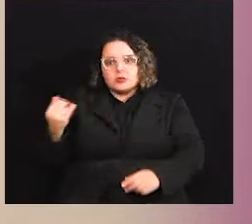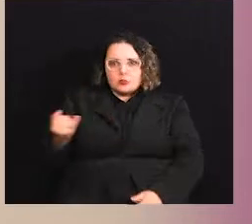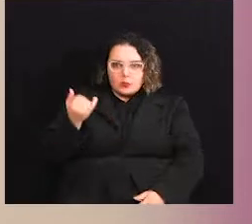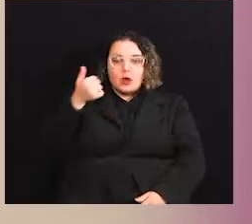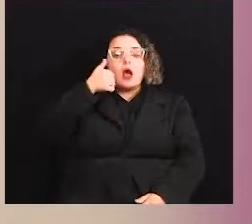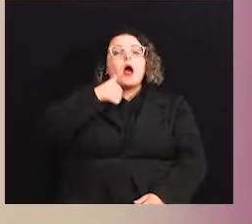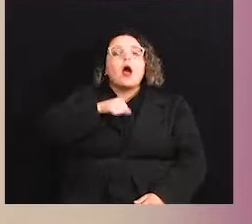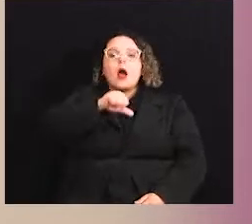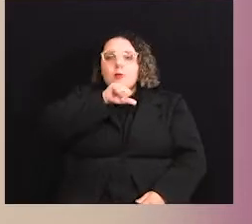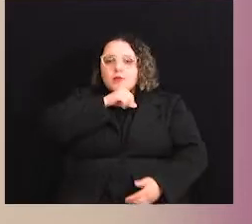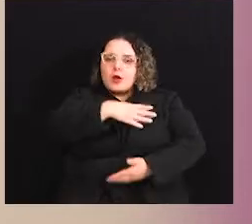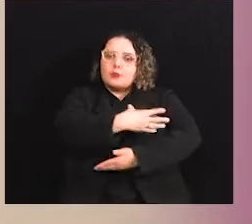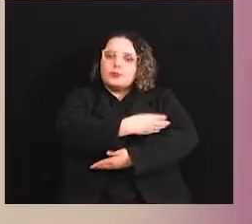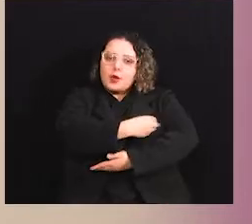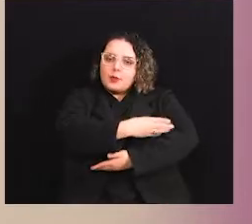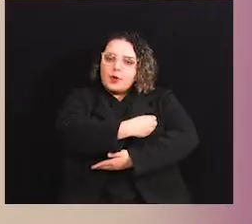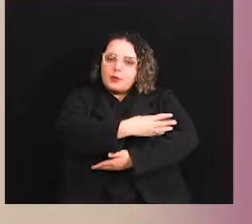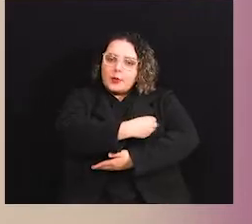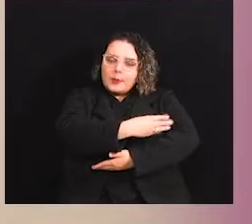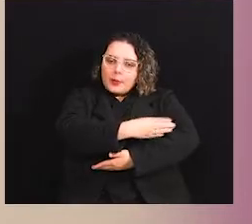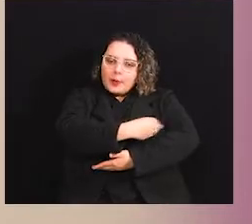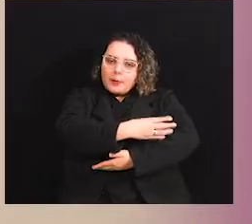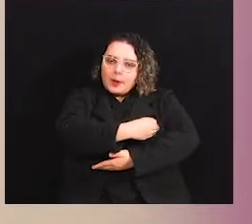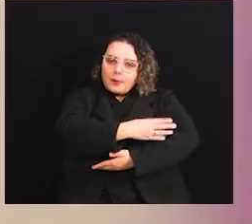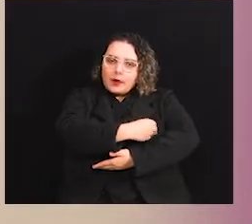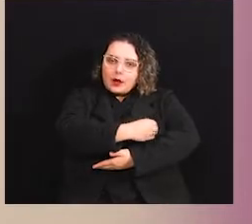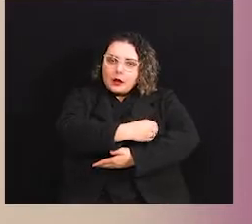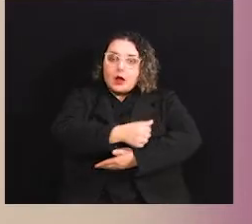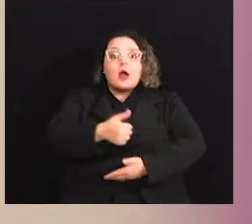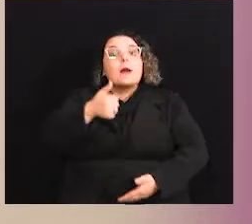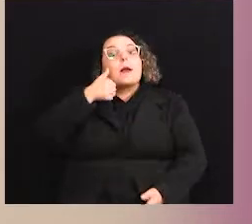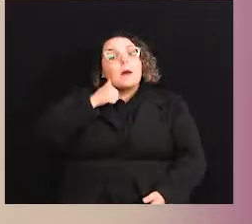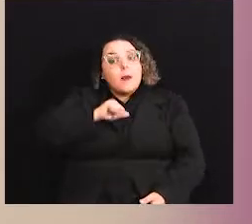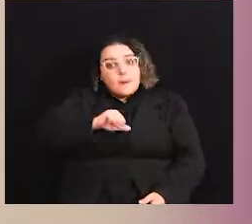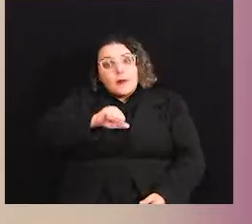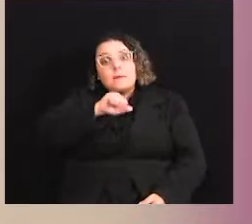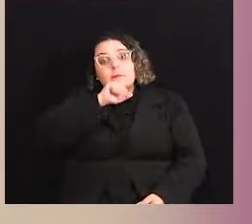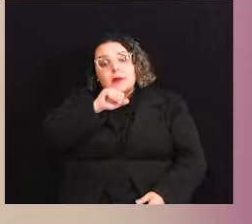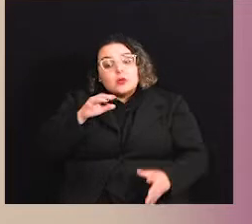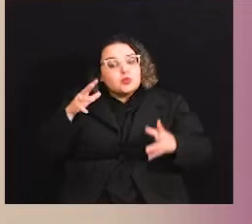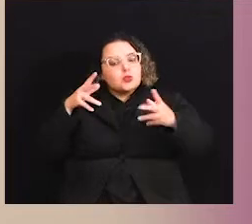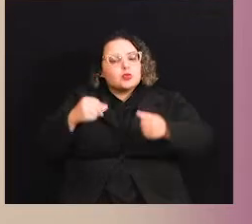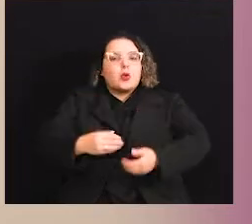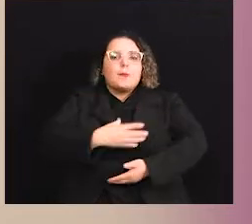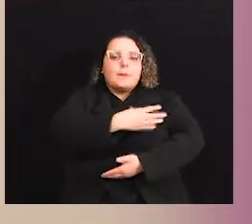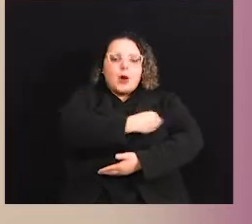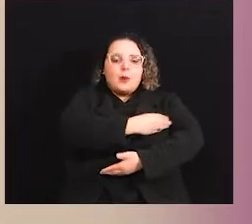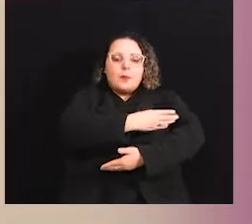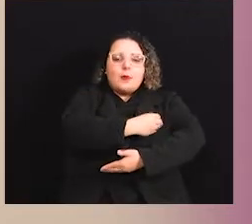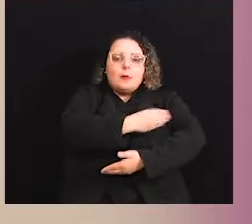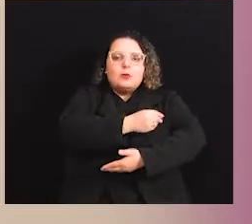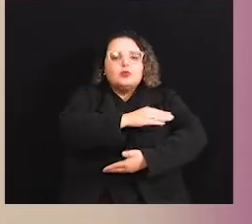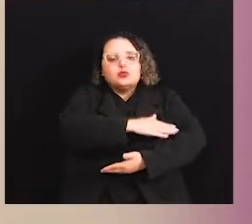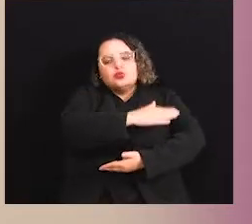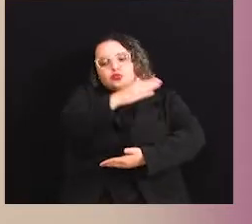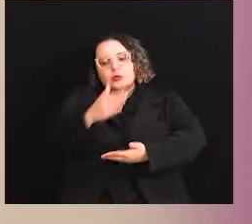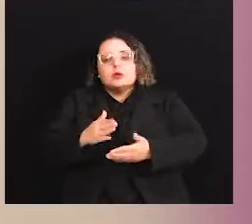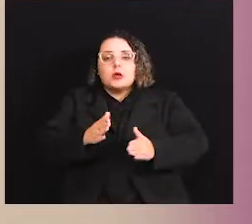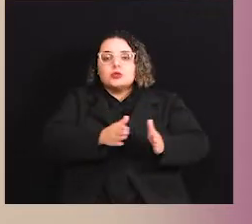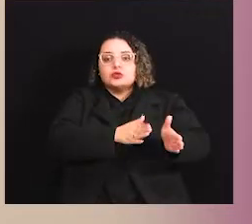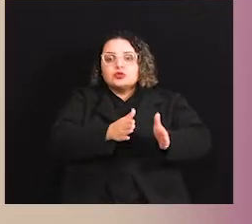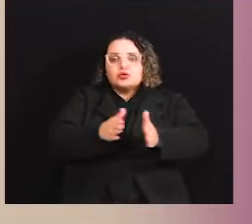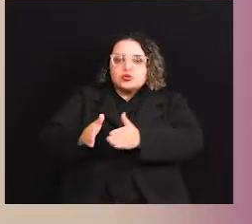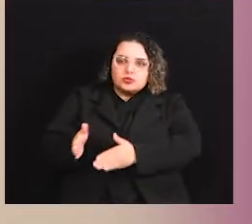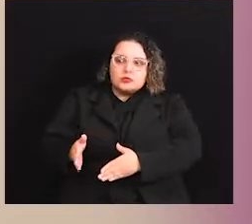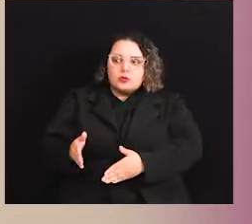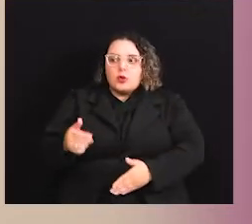mãe que está dando a amamentação, que o bebê mame todas as camadas desse leite, porque elas são camadas nutricionais diferentes. O